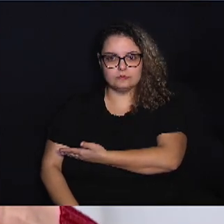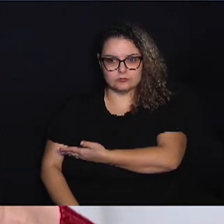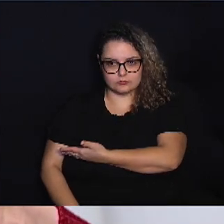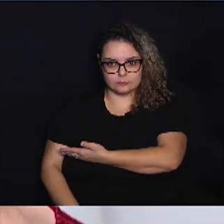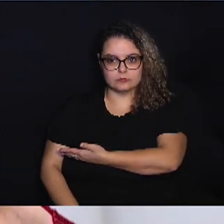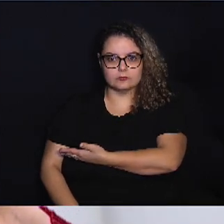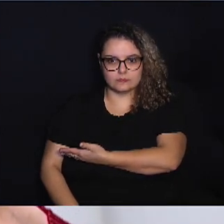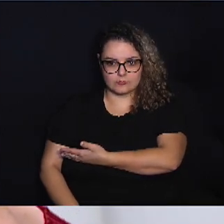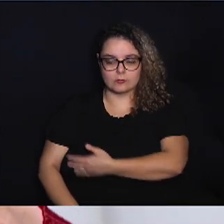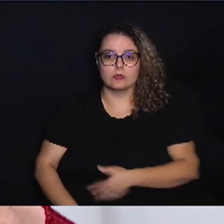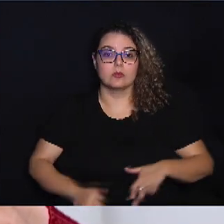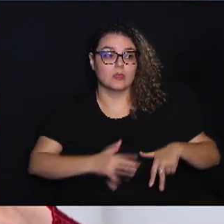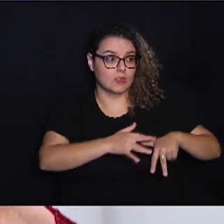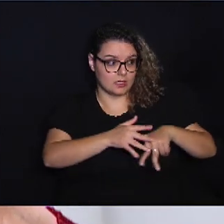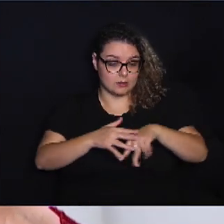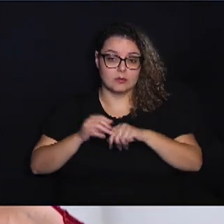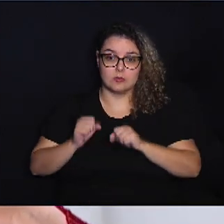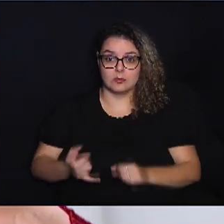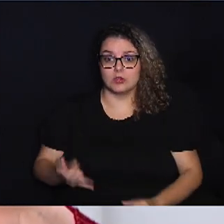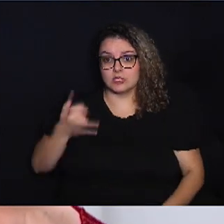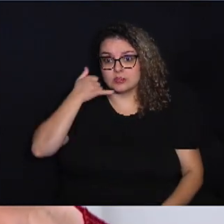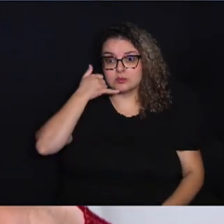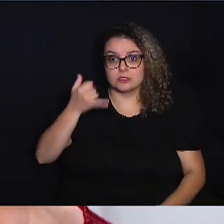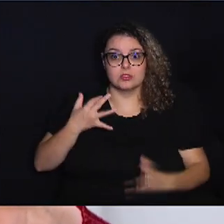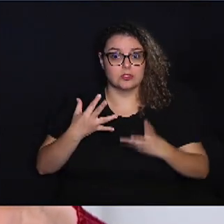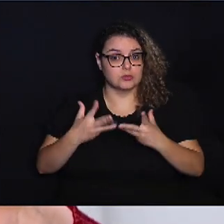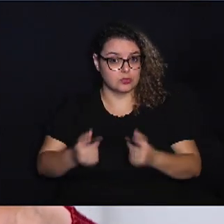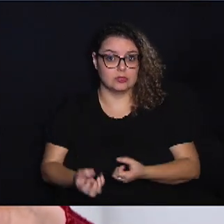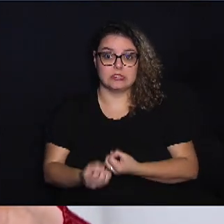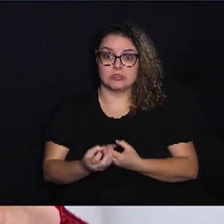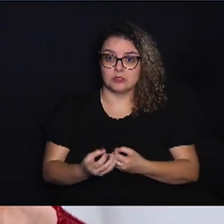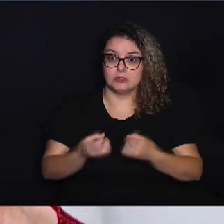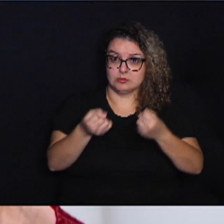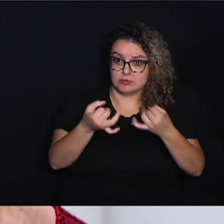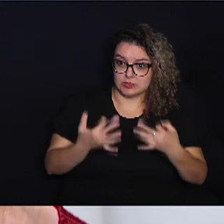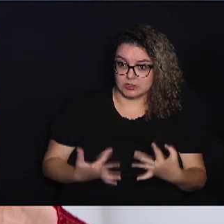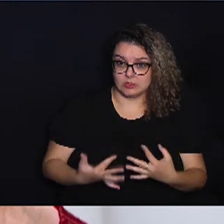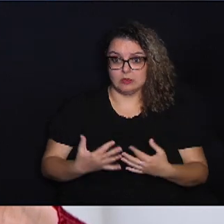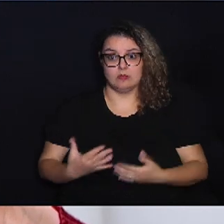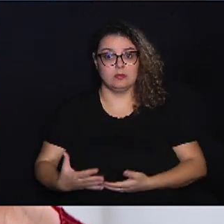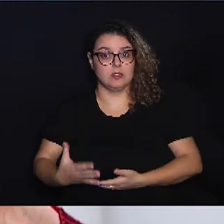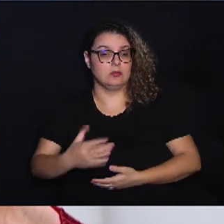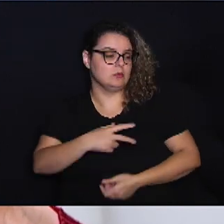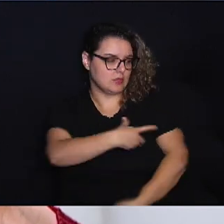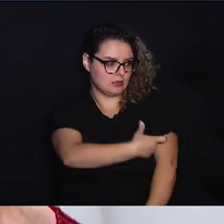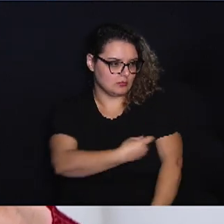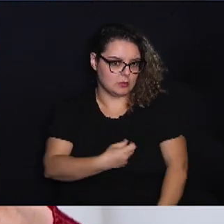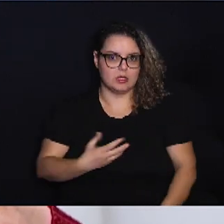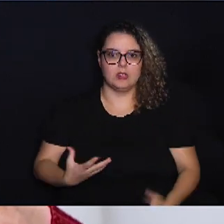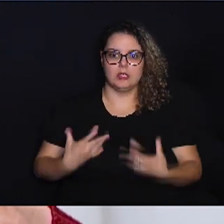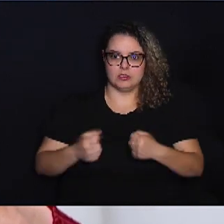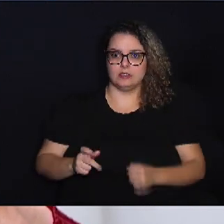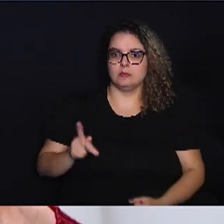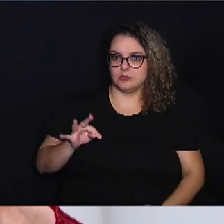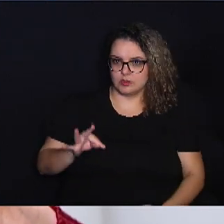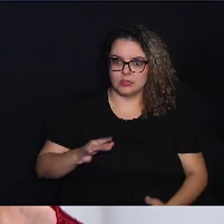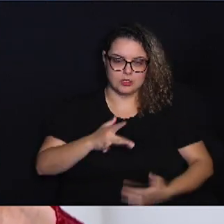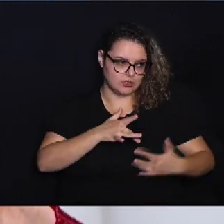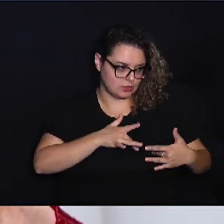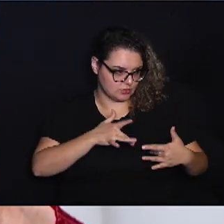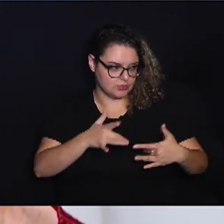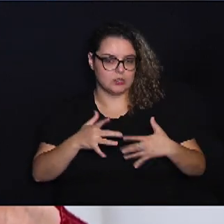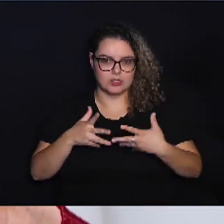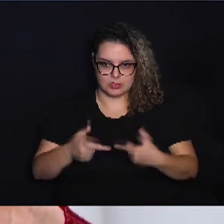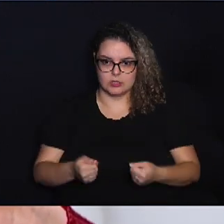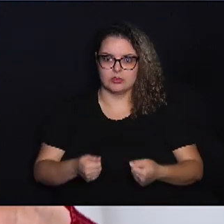3306-6039. As pacientes podem ligar, vão ter todas as informações, orientações para coleta de exames, recebe o kit de doação e toda a orientação